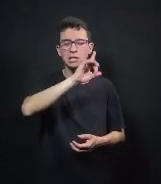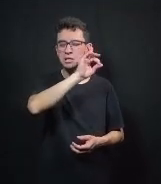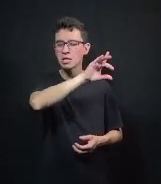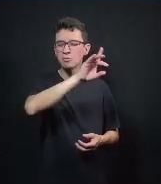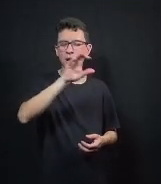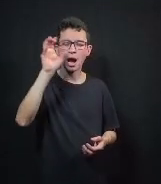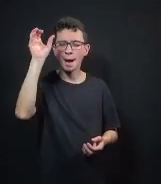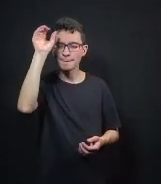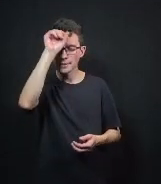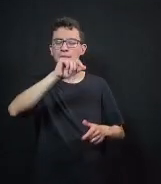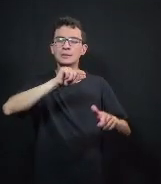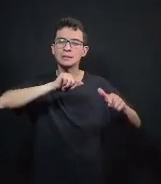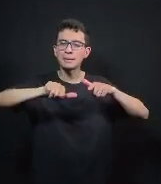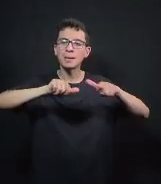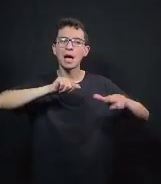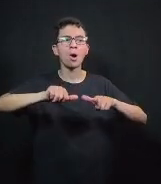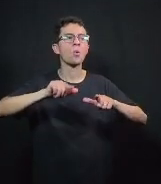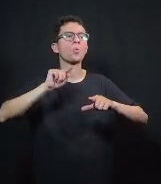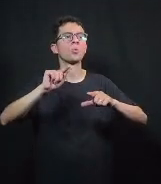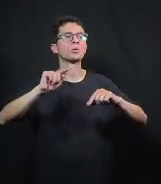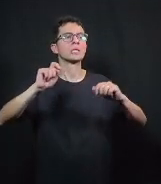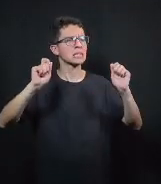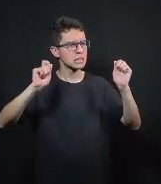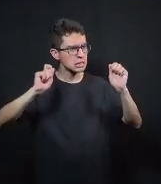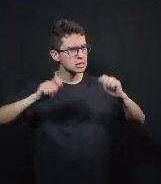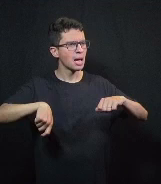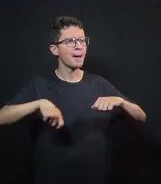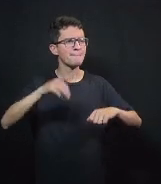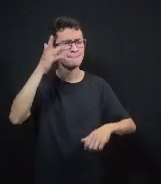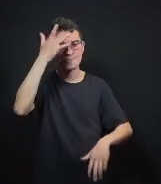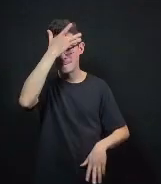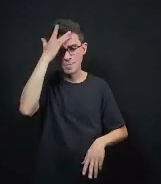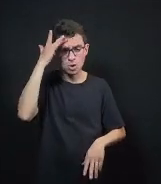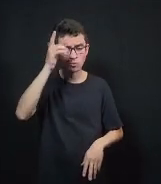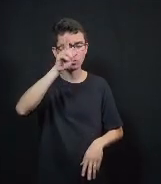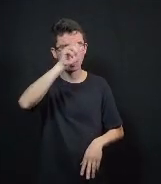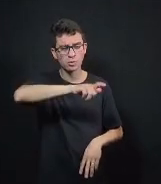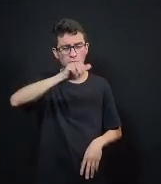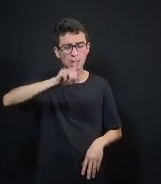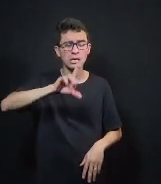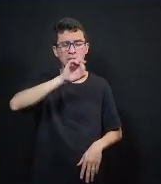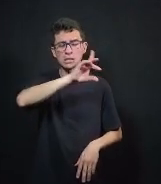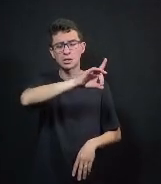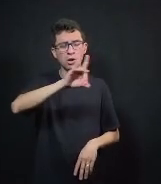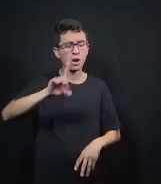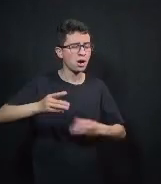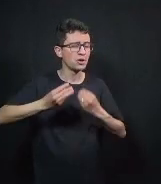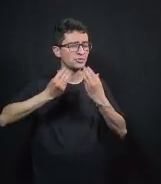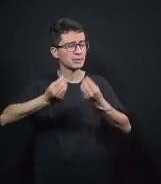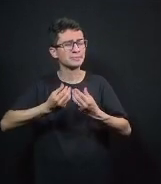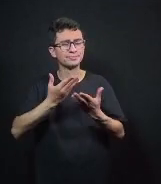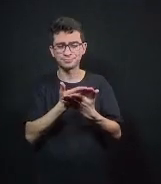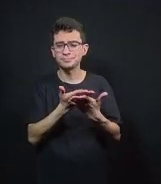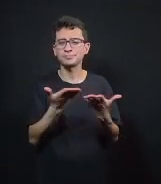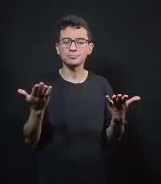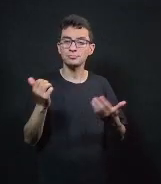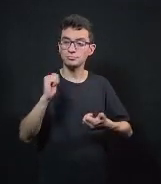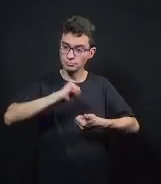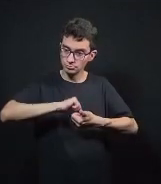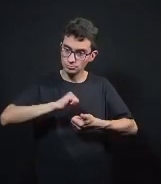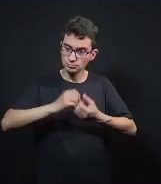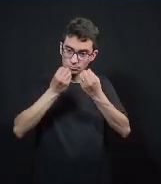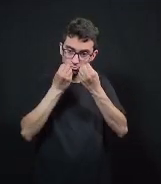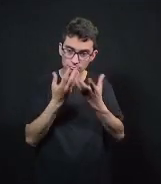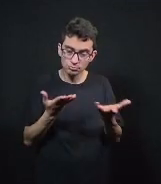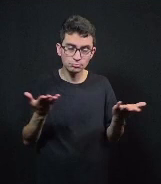alfabetização que envolva a capacidade das pessoas de se tornarem curadoras de informação de qualidade.